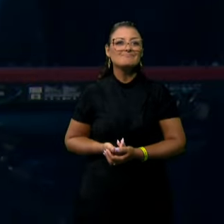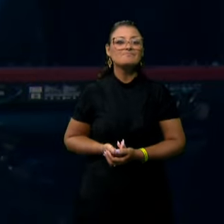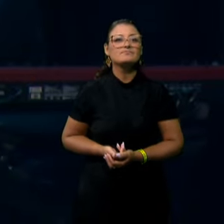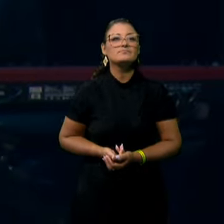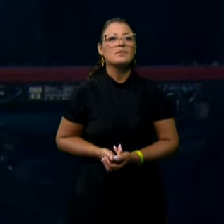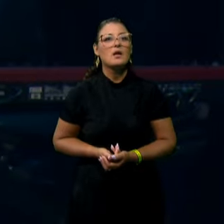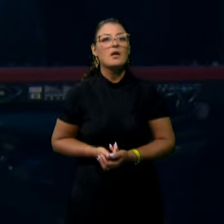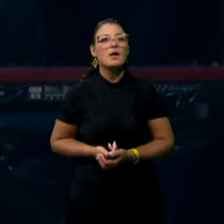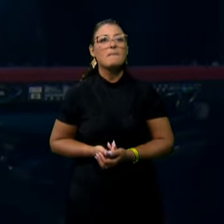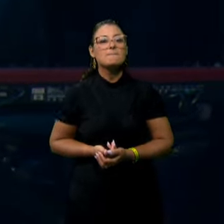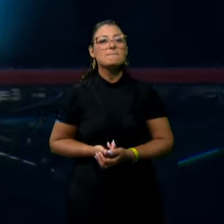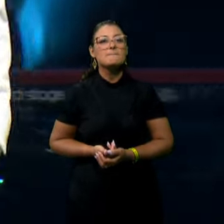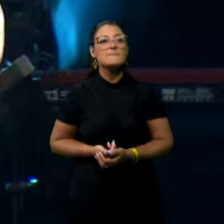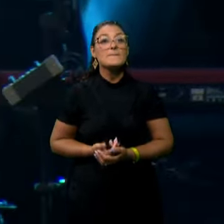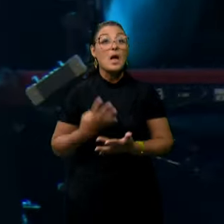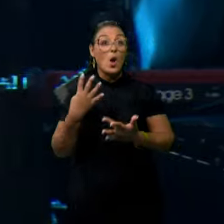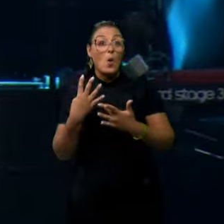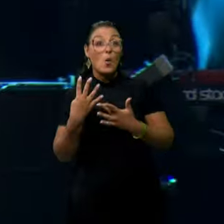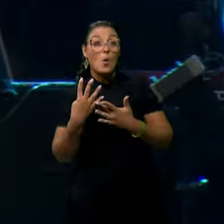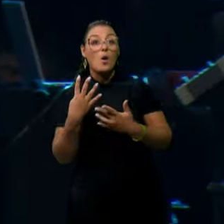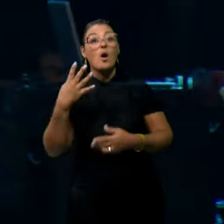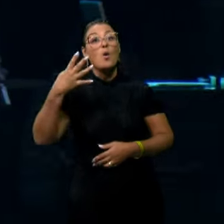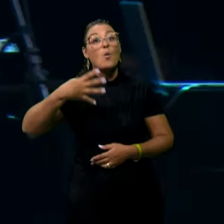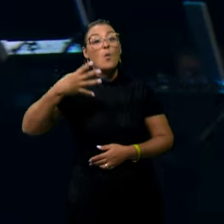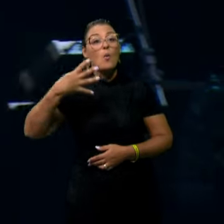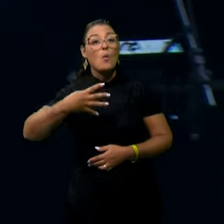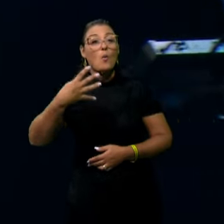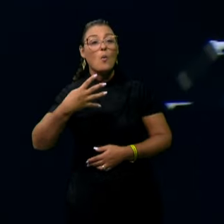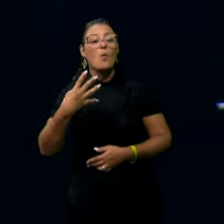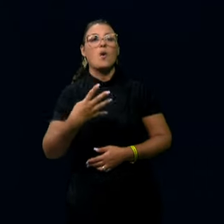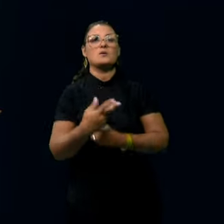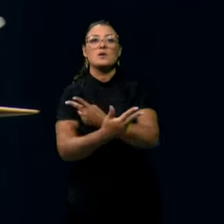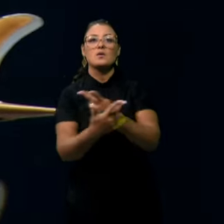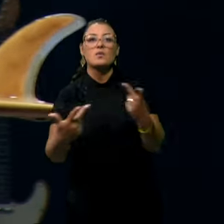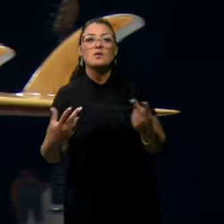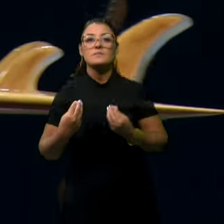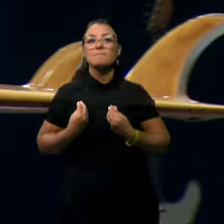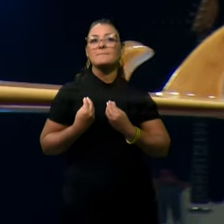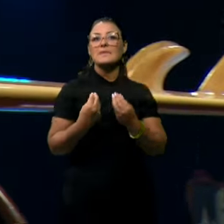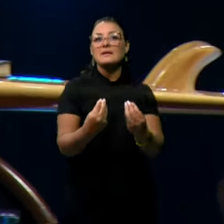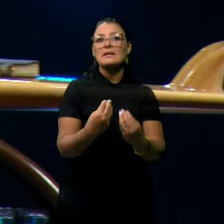em quarto lugar seus filhos O que está falando muito simples